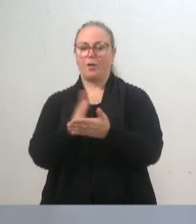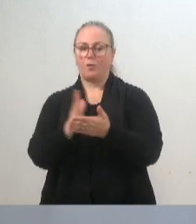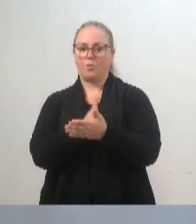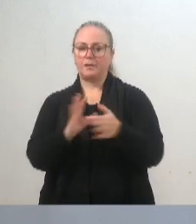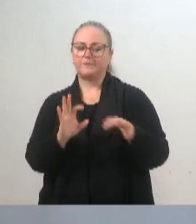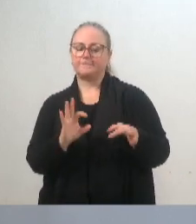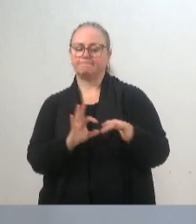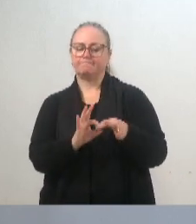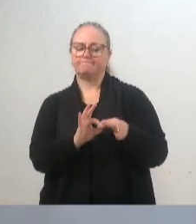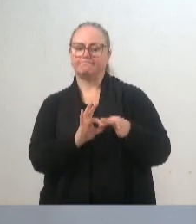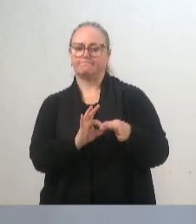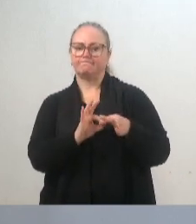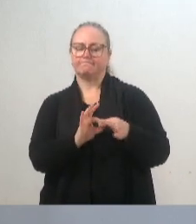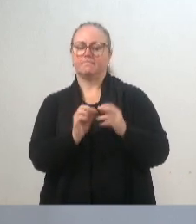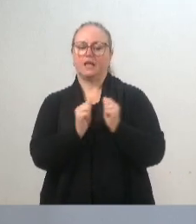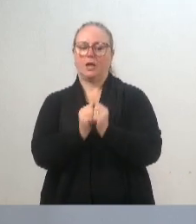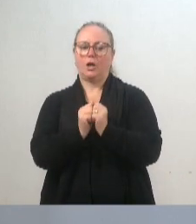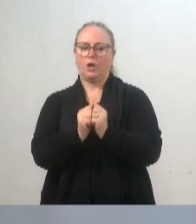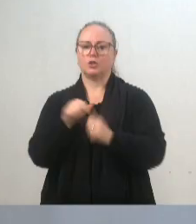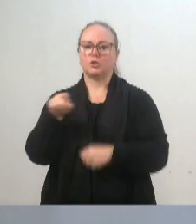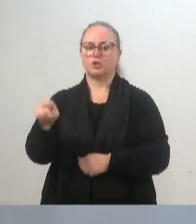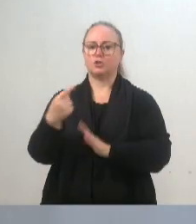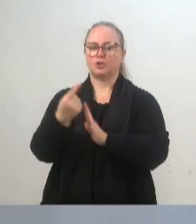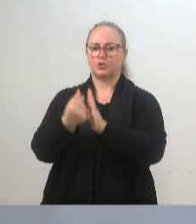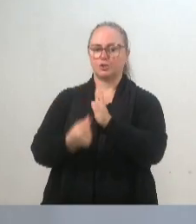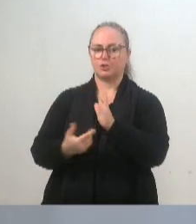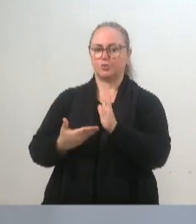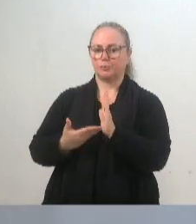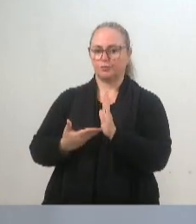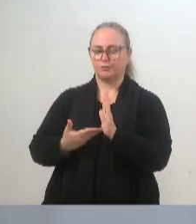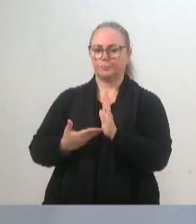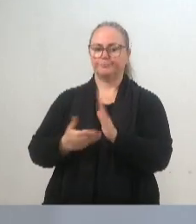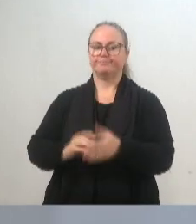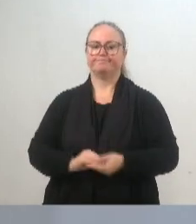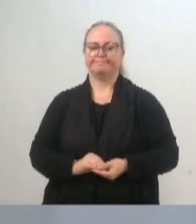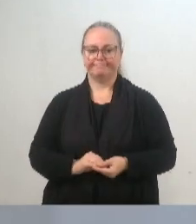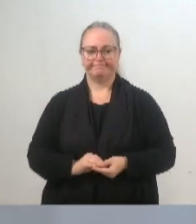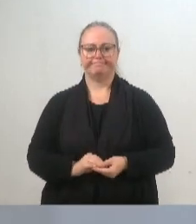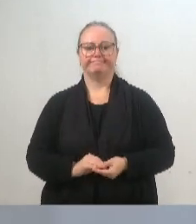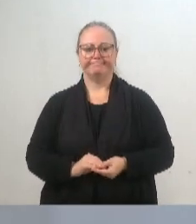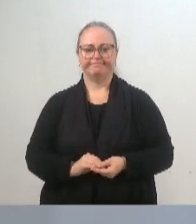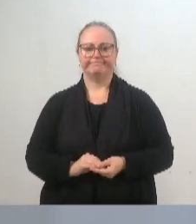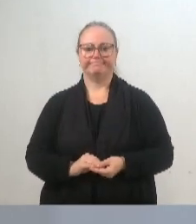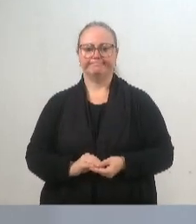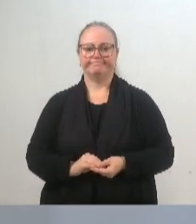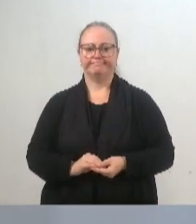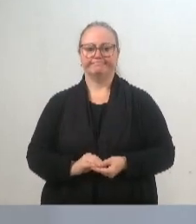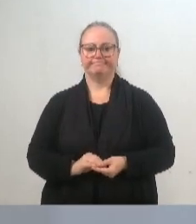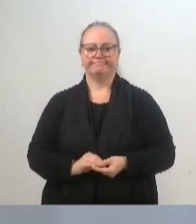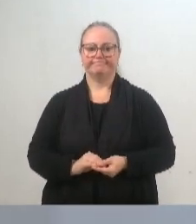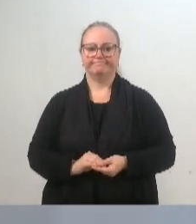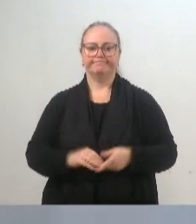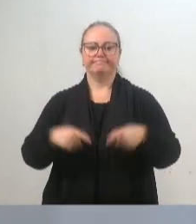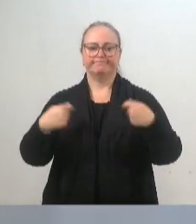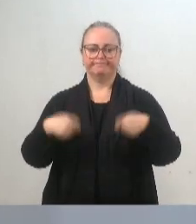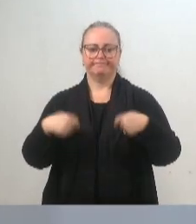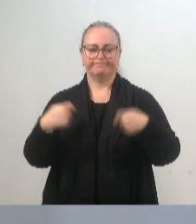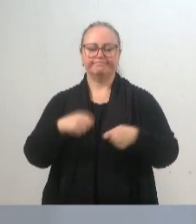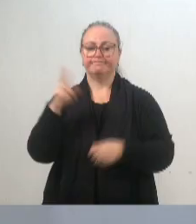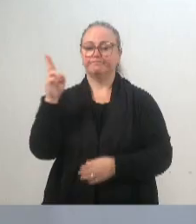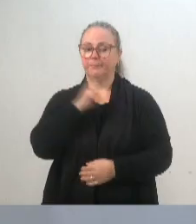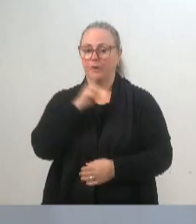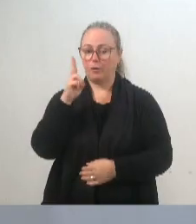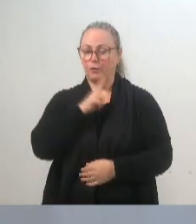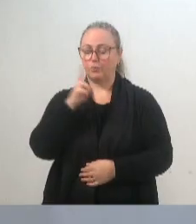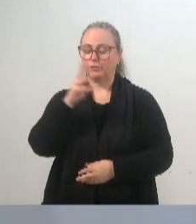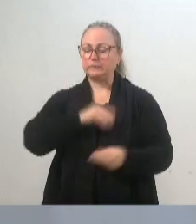serem as grandes detentoras do orçamento da União. Então a gente precisa, com urgência, se envolver ainda mais com